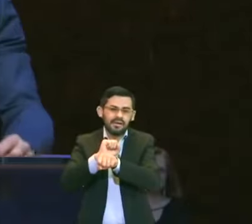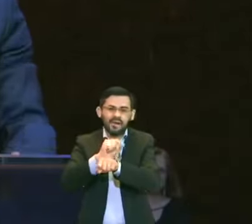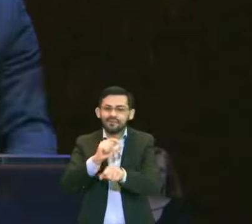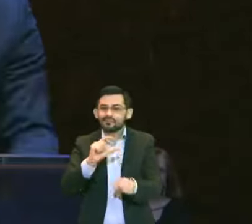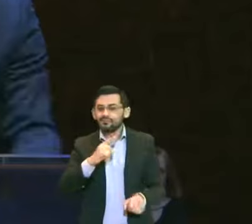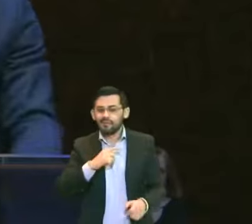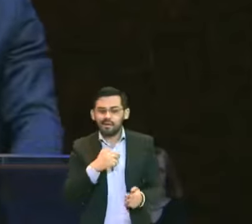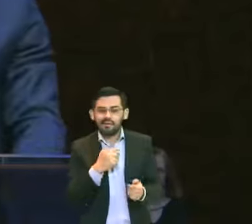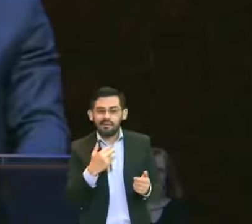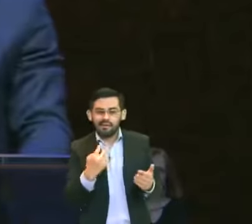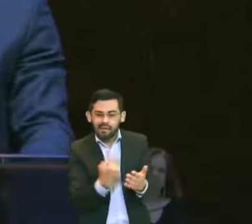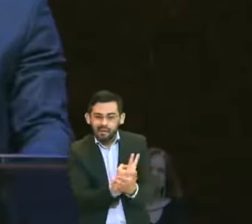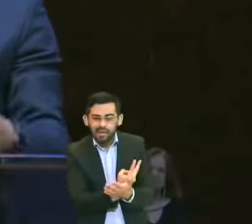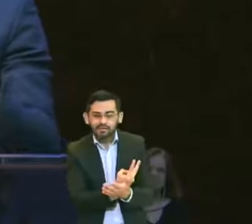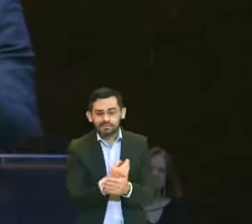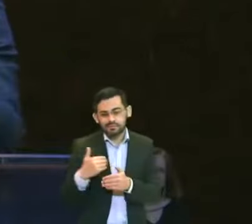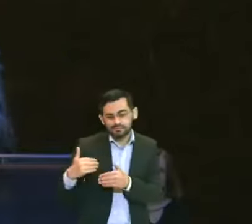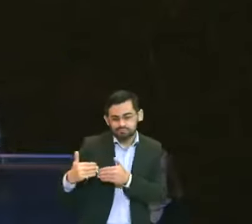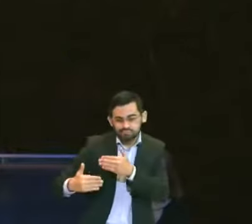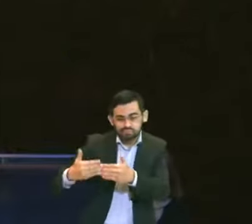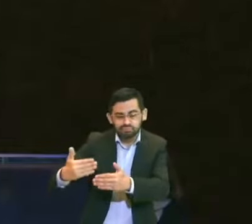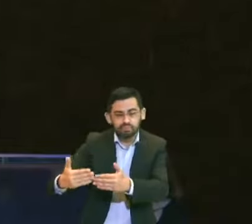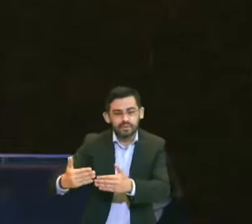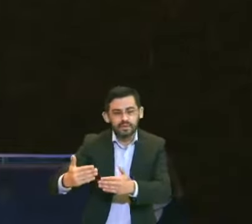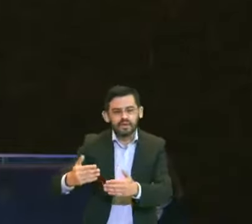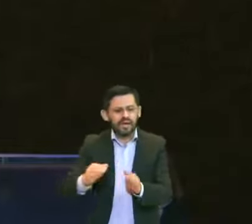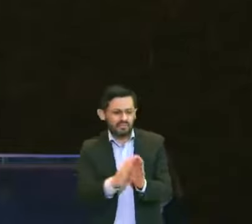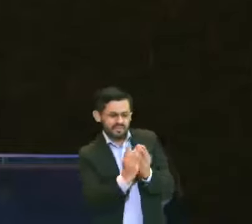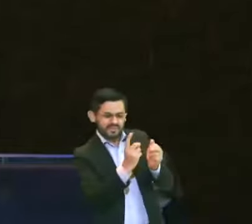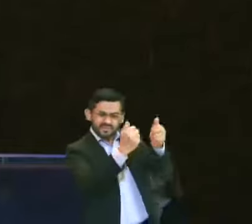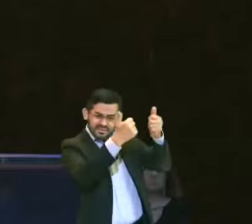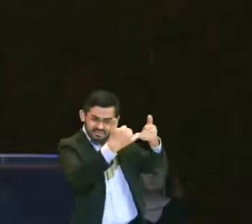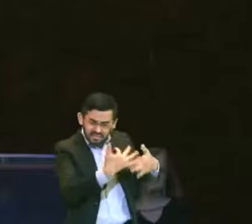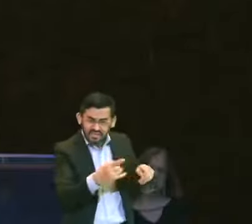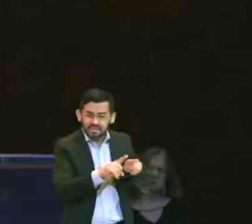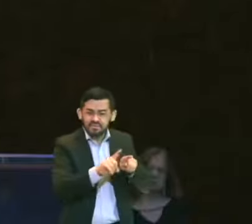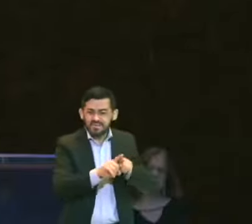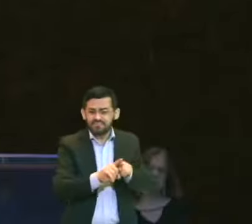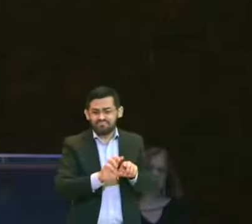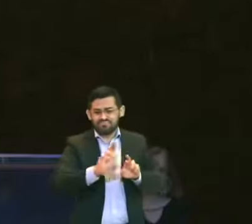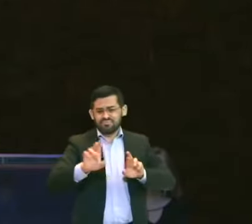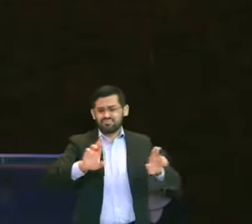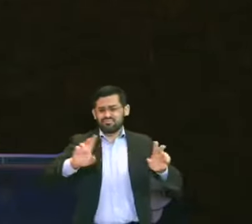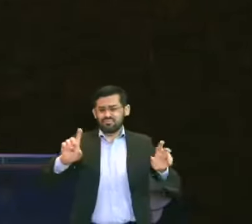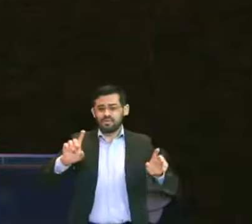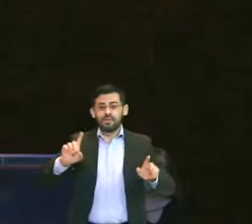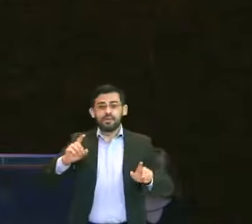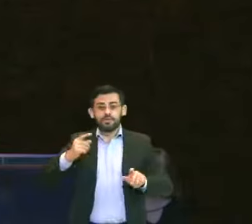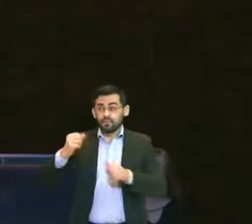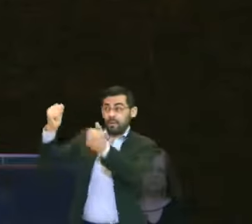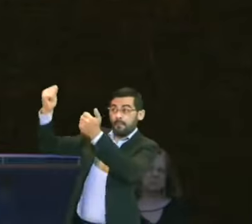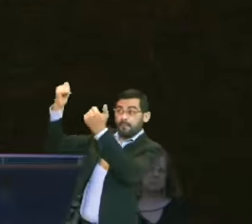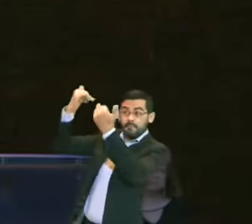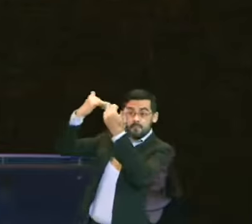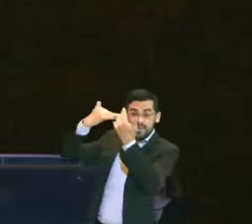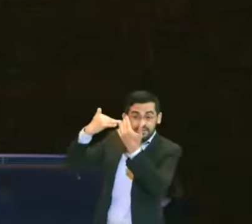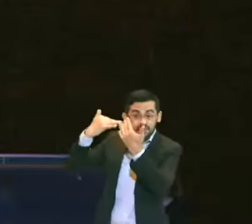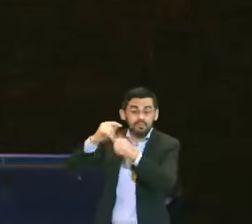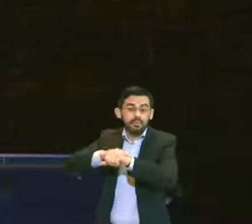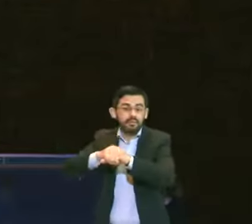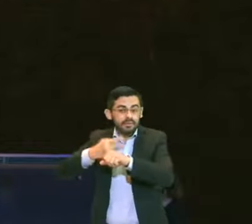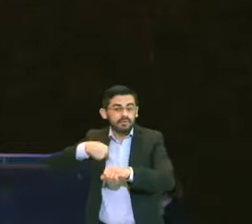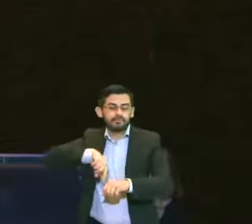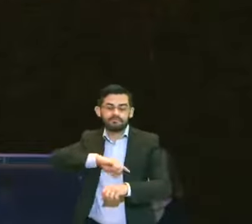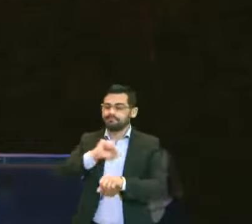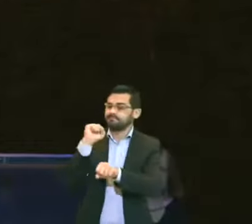erros nesse processo. A Bíblia também fala de várias bênçãos que nos encontram quando, sim,